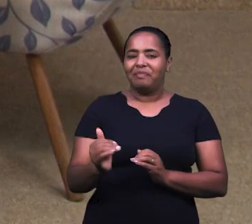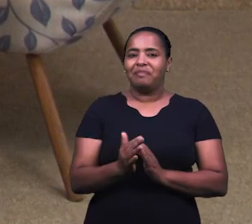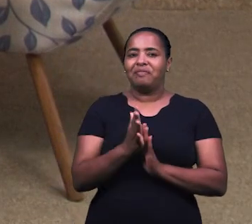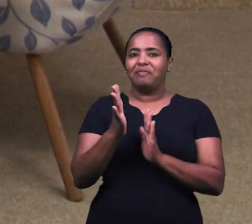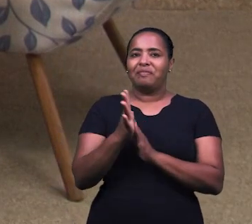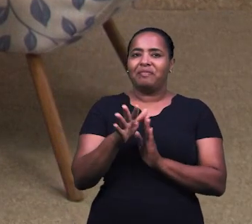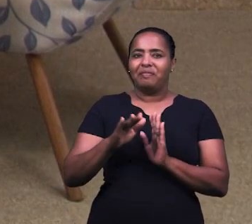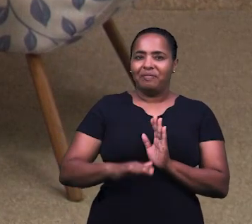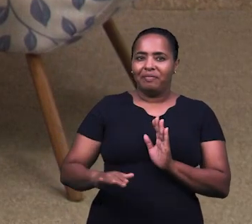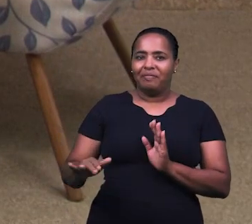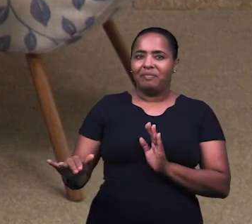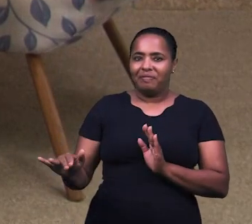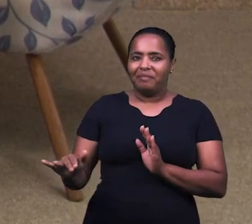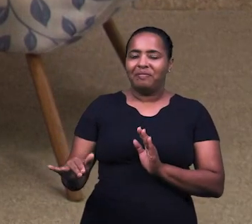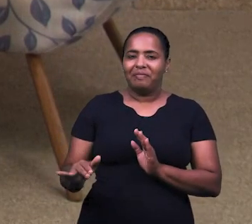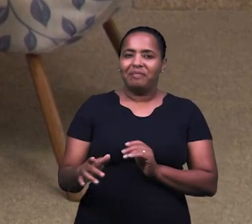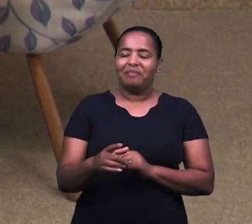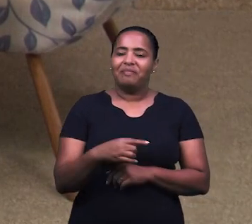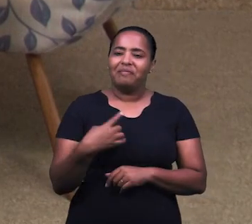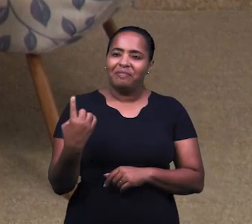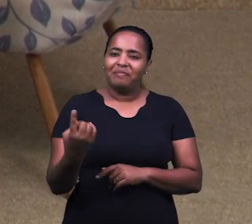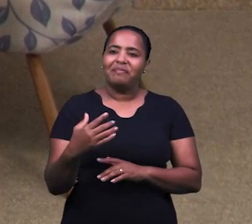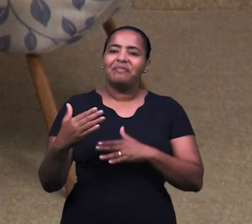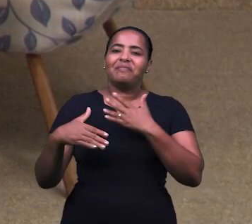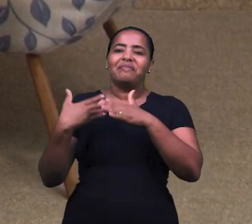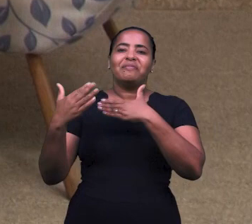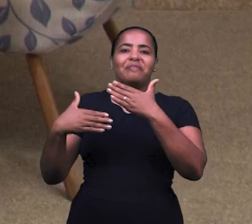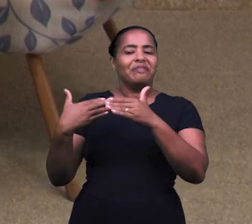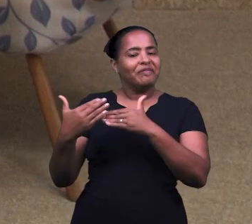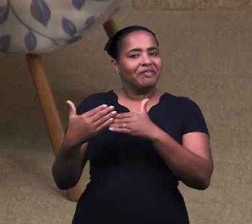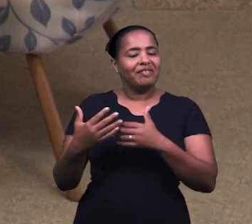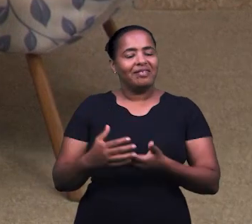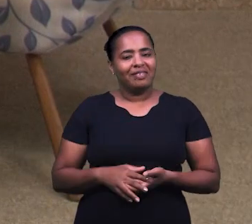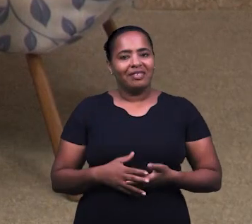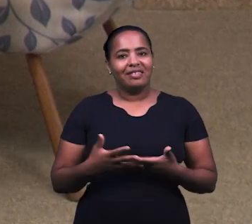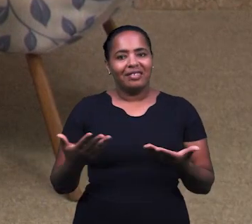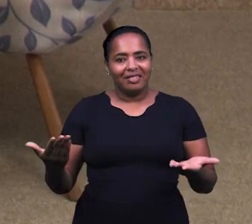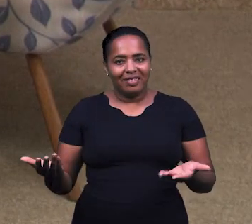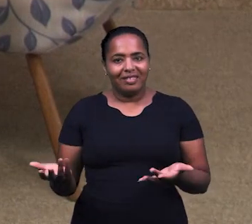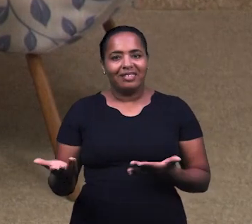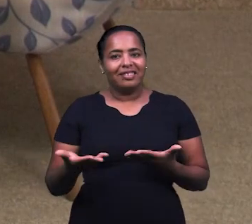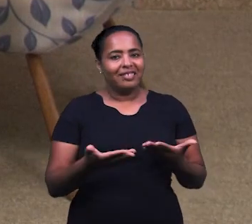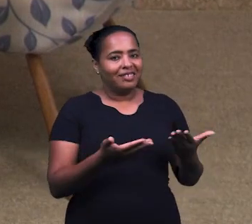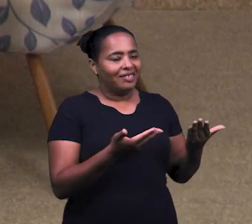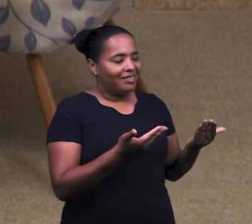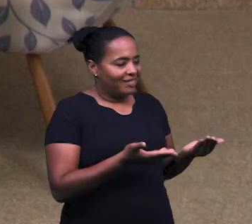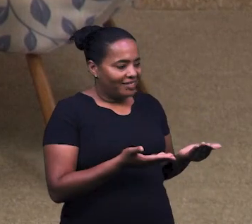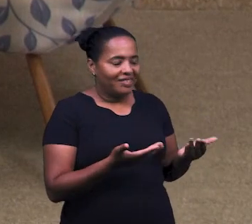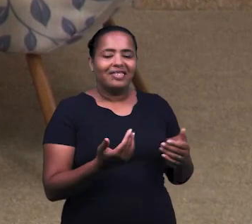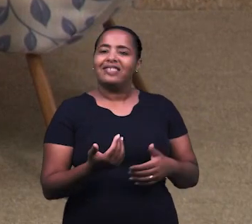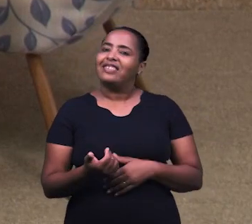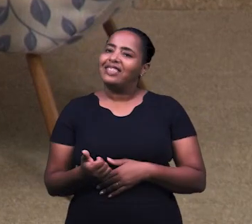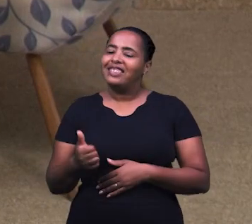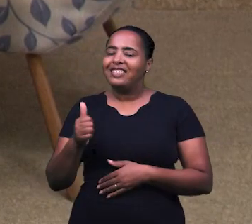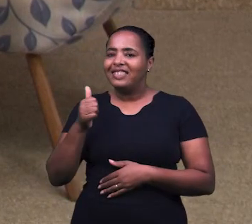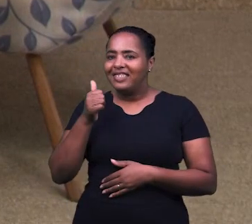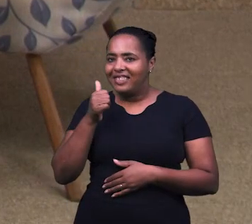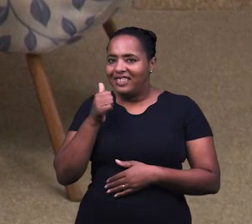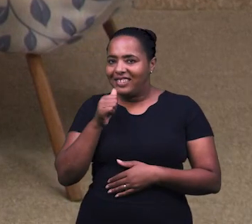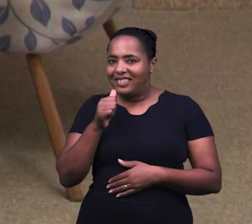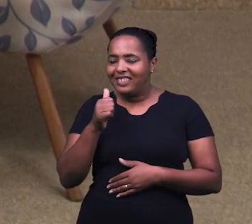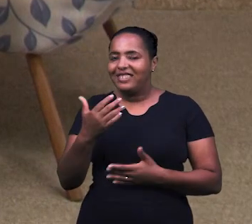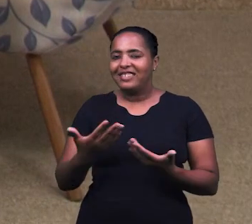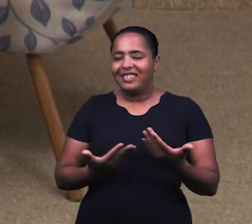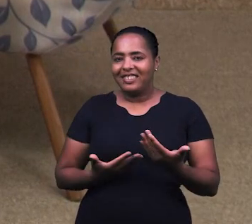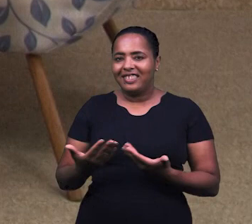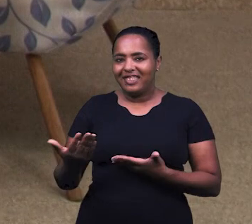com louvores das crianças. Somos realmente edificados com isso. Está conosco então aqui agora, conforme falamos, a esposa do pastor